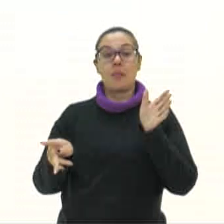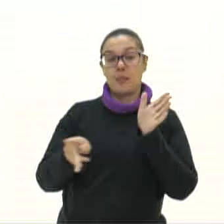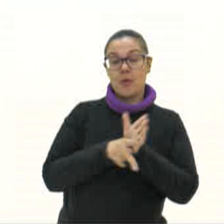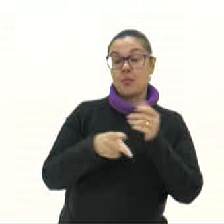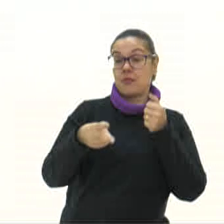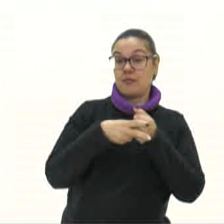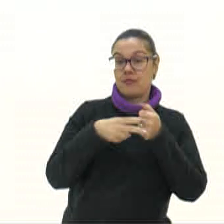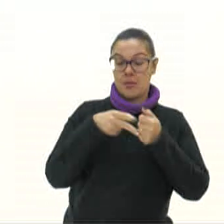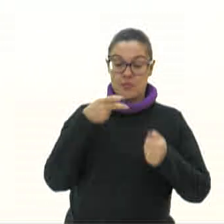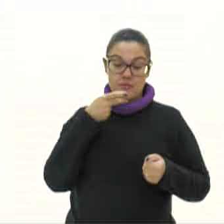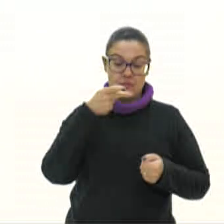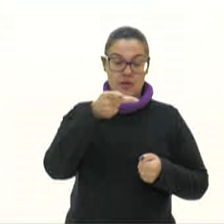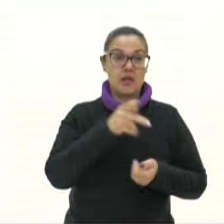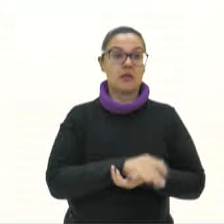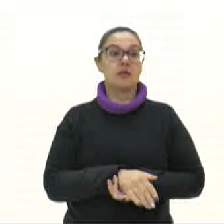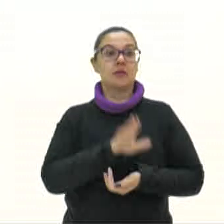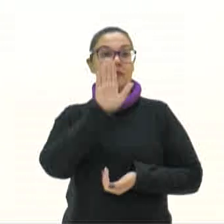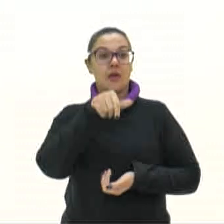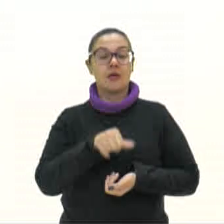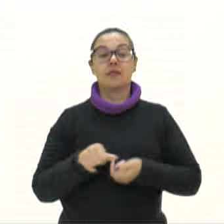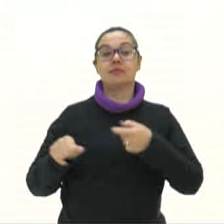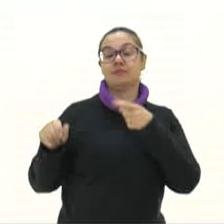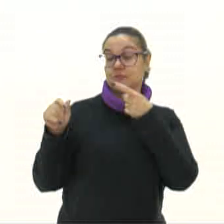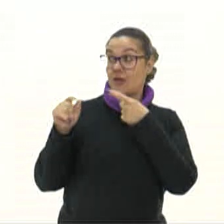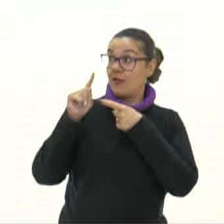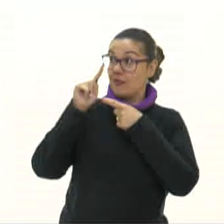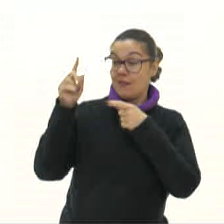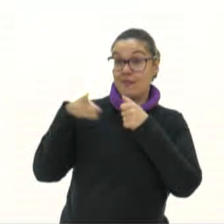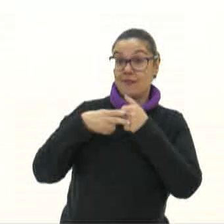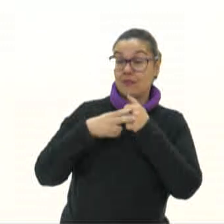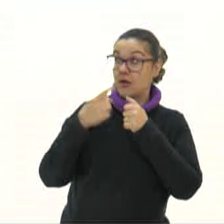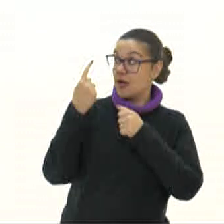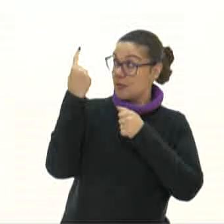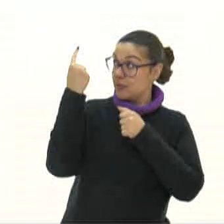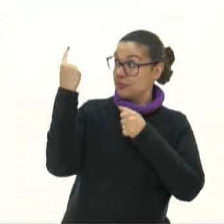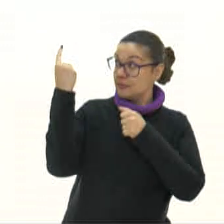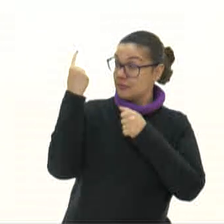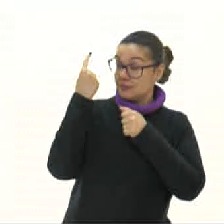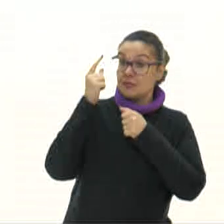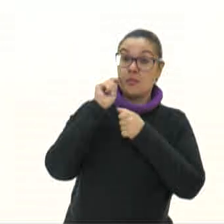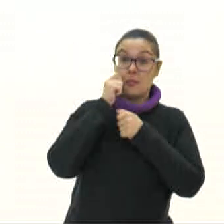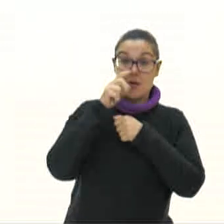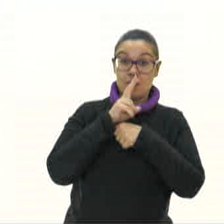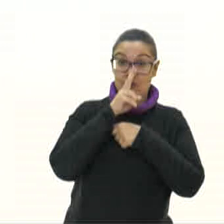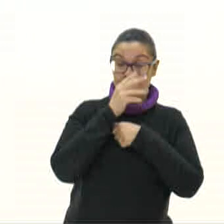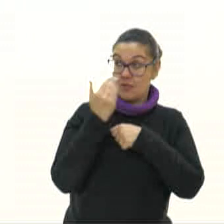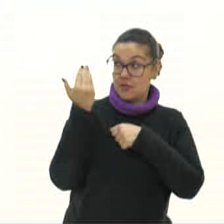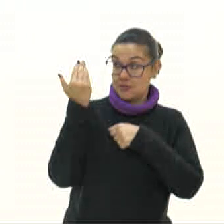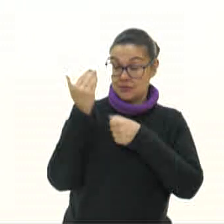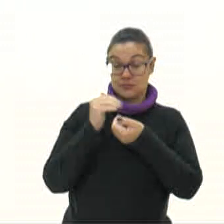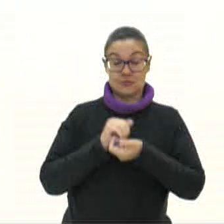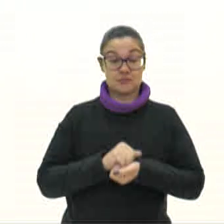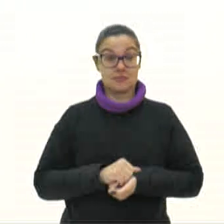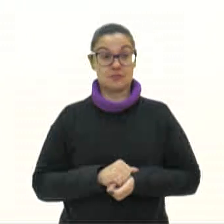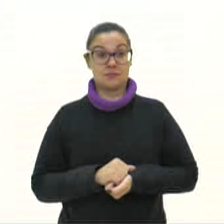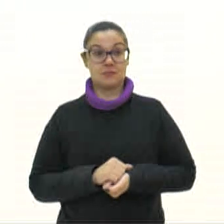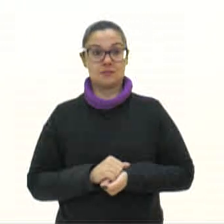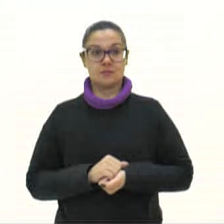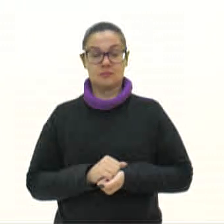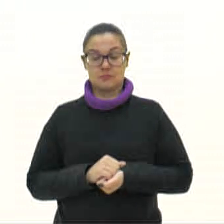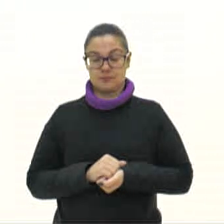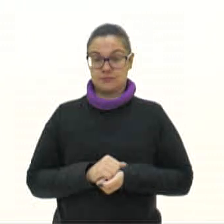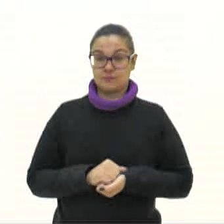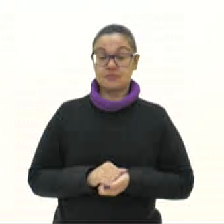de elocução, a saber, o verbo falar, responder, perguntar, indagar, declarar, exclamar,